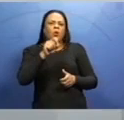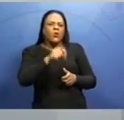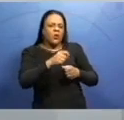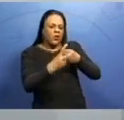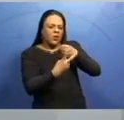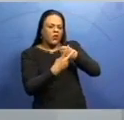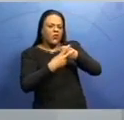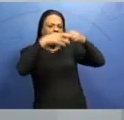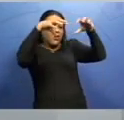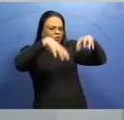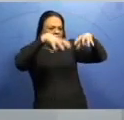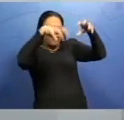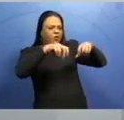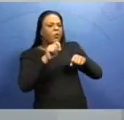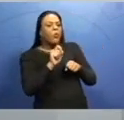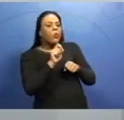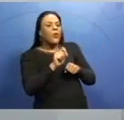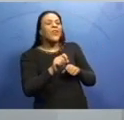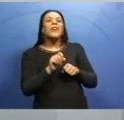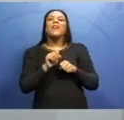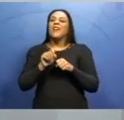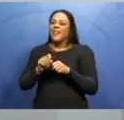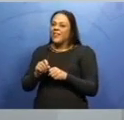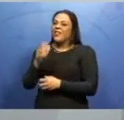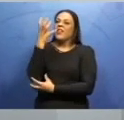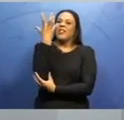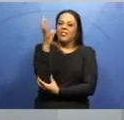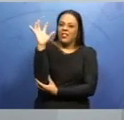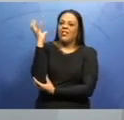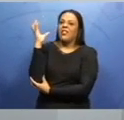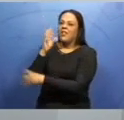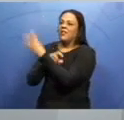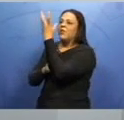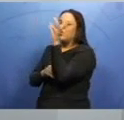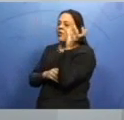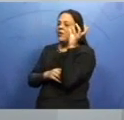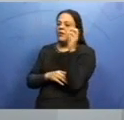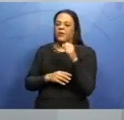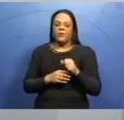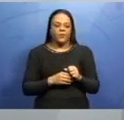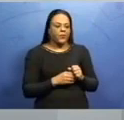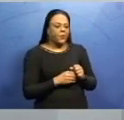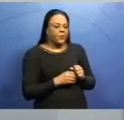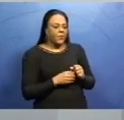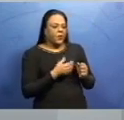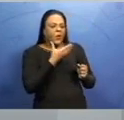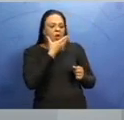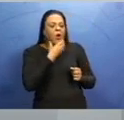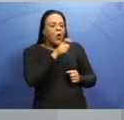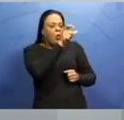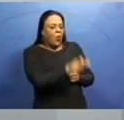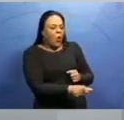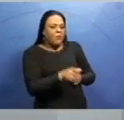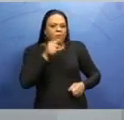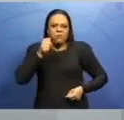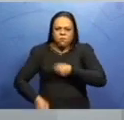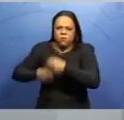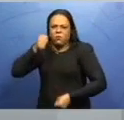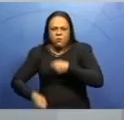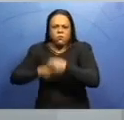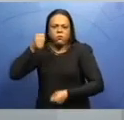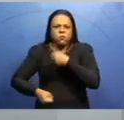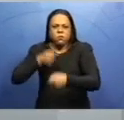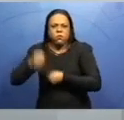indica fenômeno. O homem correu rápido. Correu